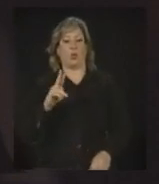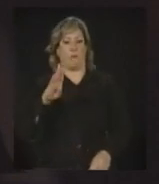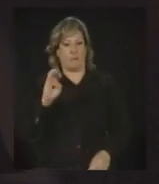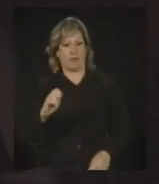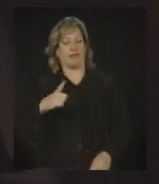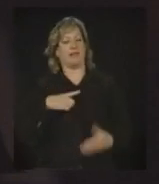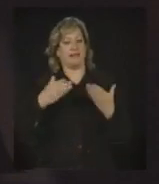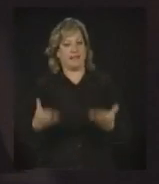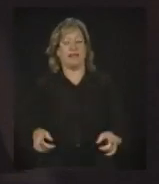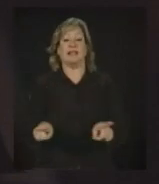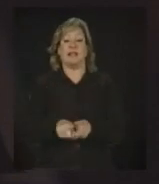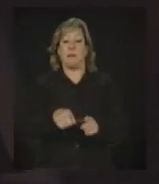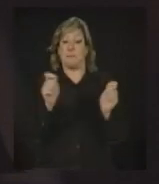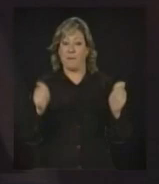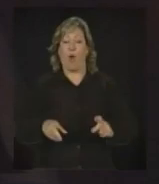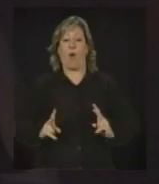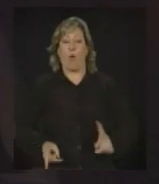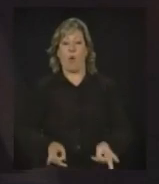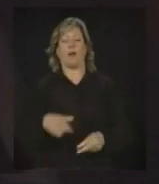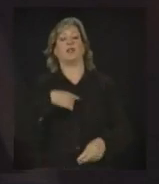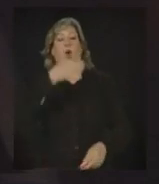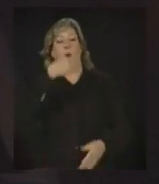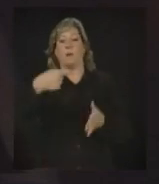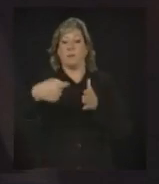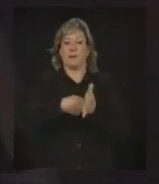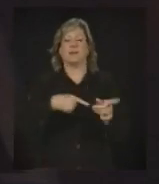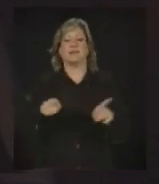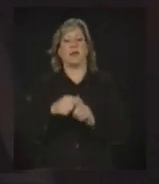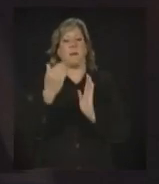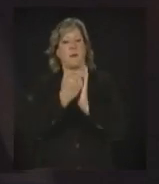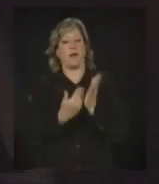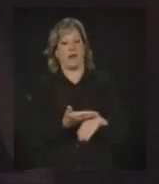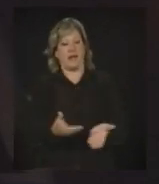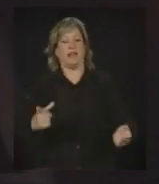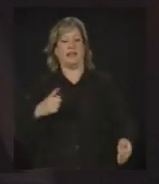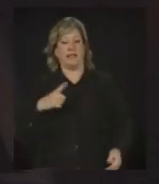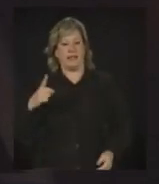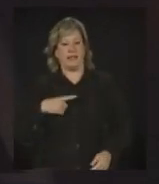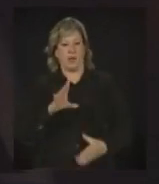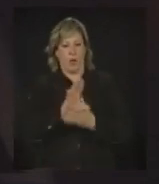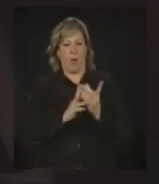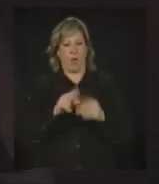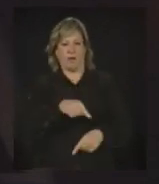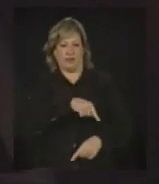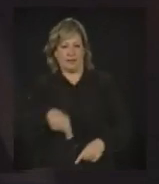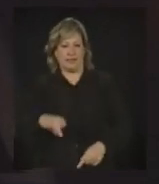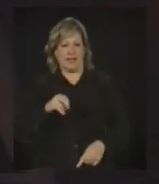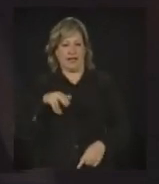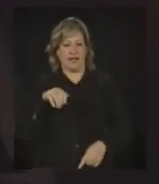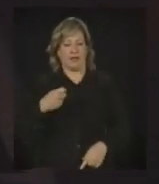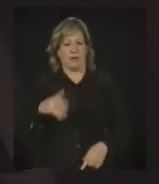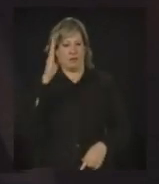www.youtube.com/tvnbr, e pode continuar mandando sua sugestão para o nosso programa pelo endereço eletrônico